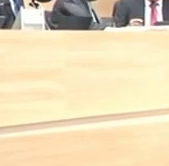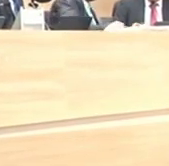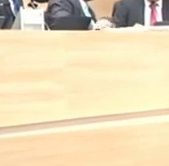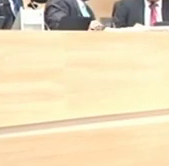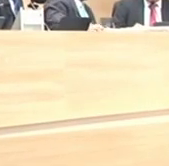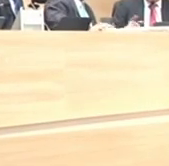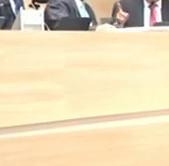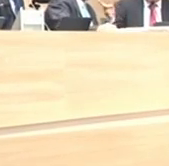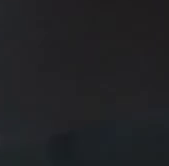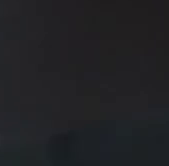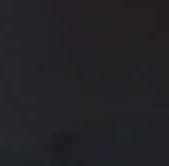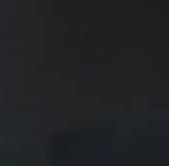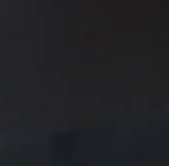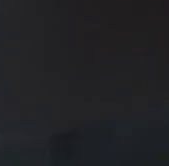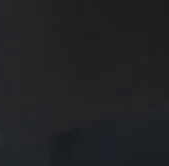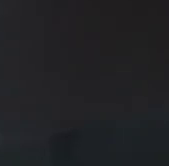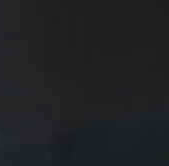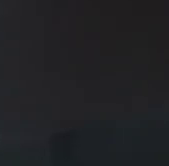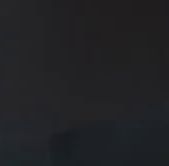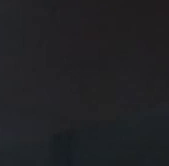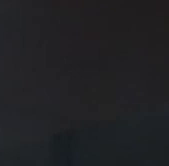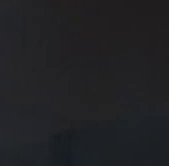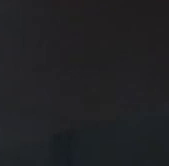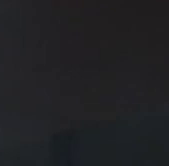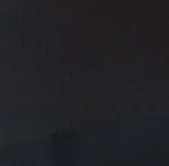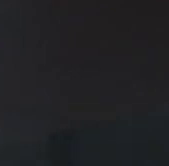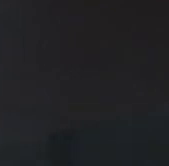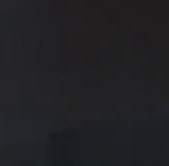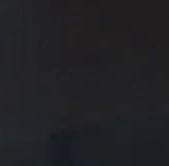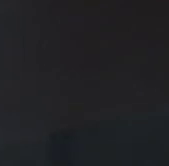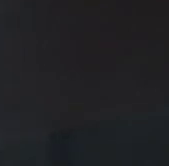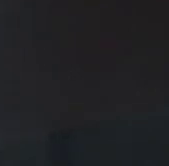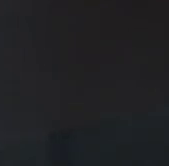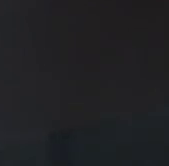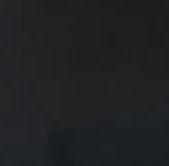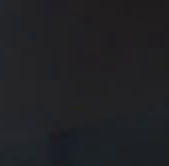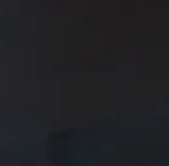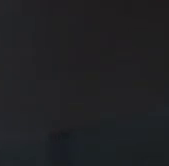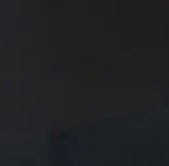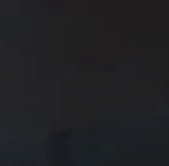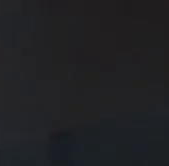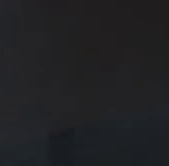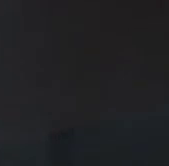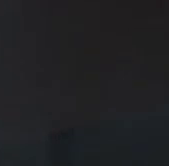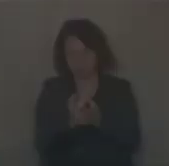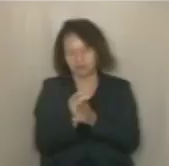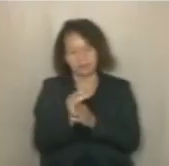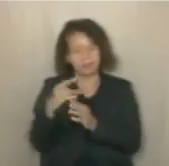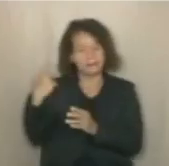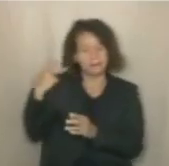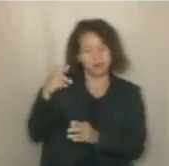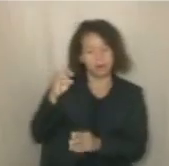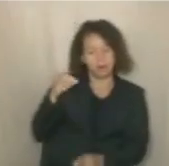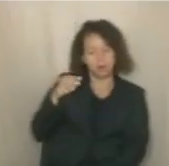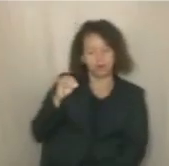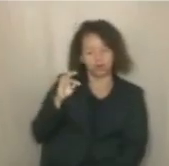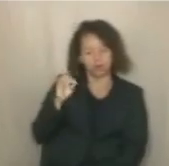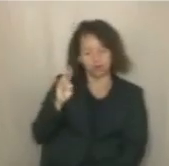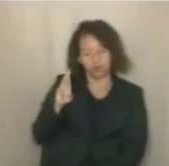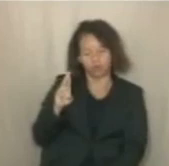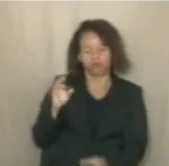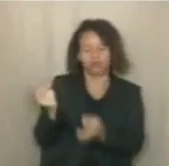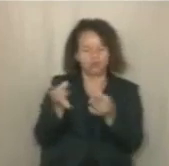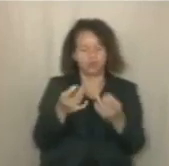do Promotor de Vendas, foi comemorada pelo vereador Ronaldo Lopes, autor do projeto. E muitos deles não